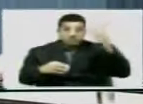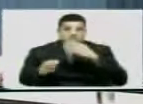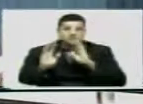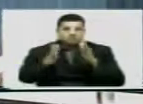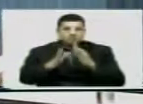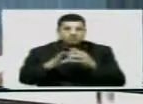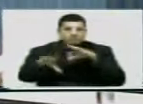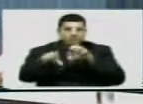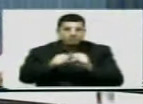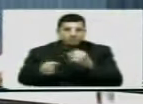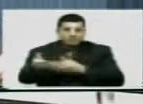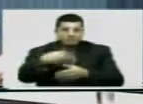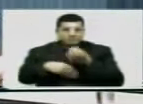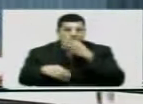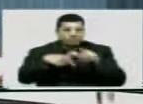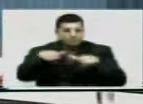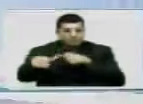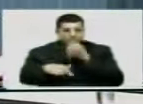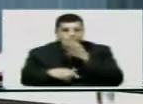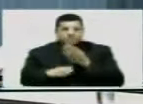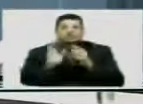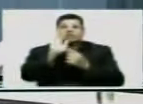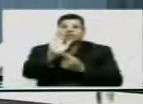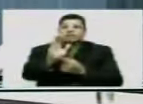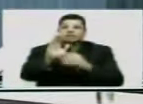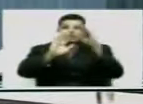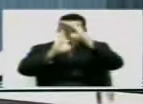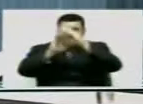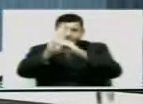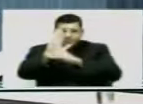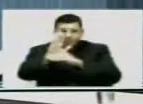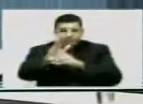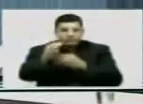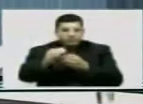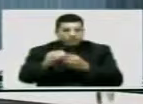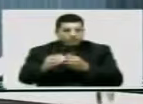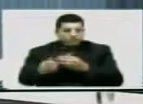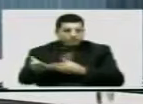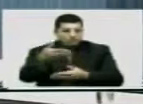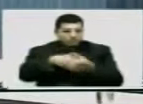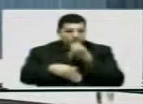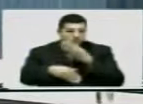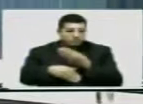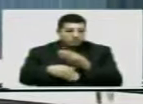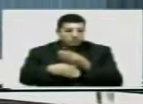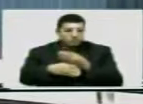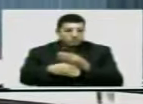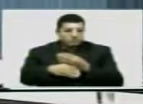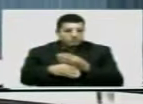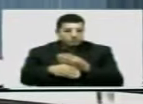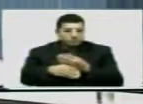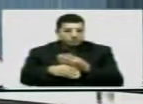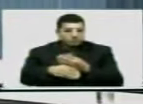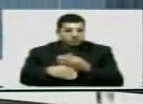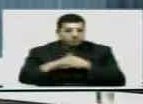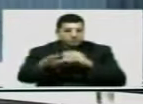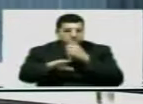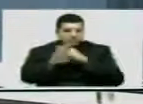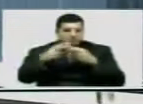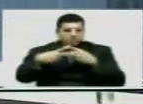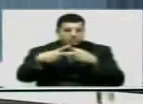eu já informara desta tribuna que seria a medida tomada como paliativo para a incompetência e para o